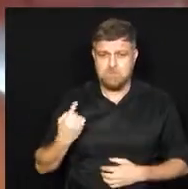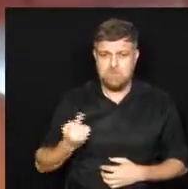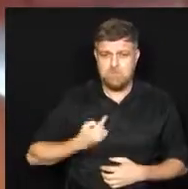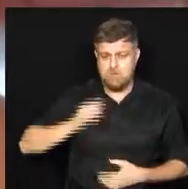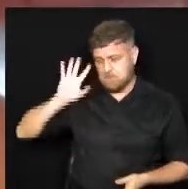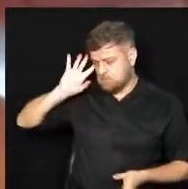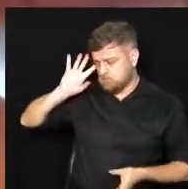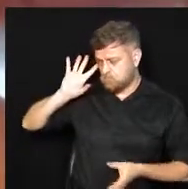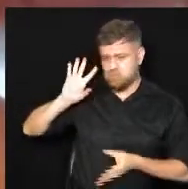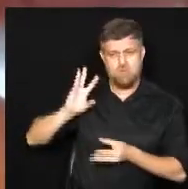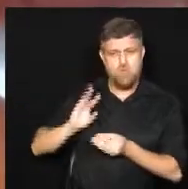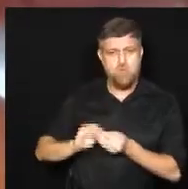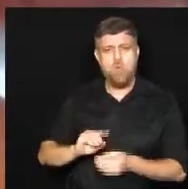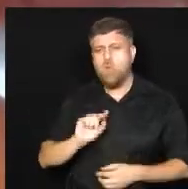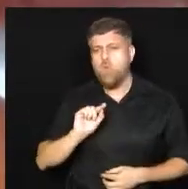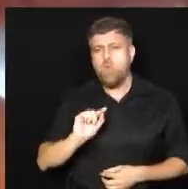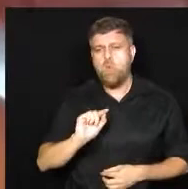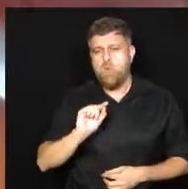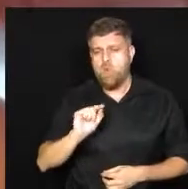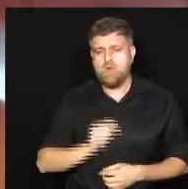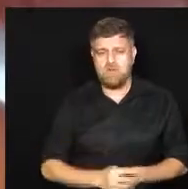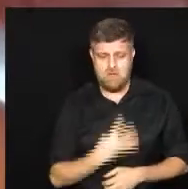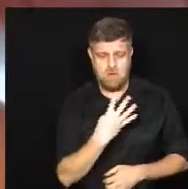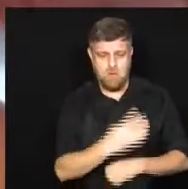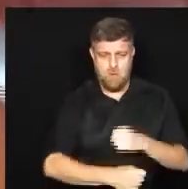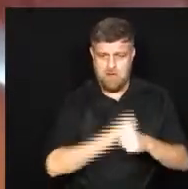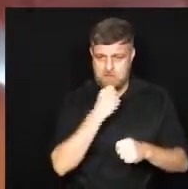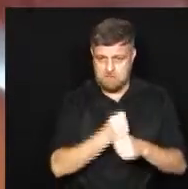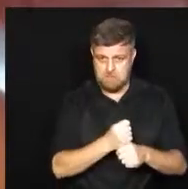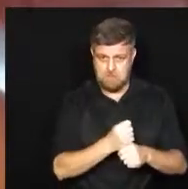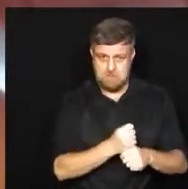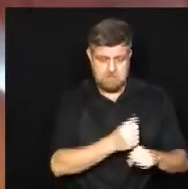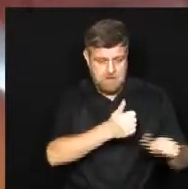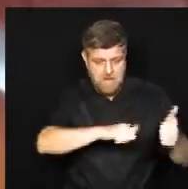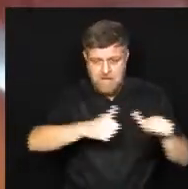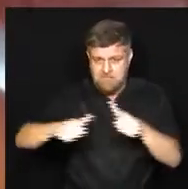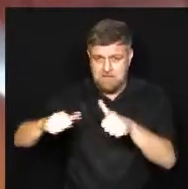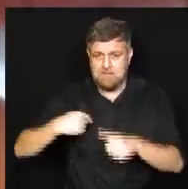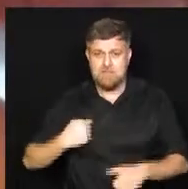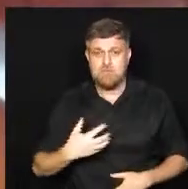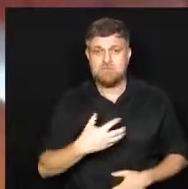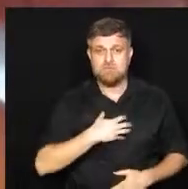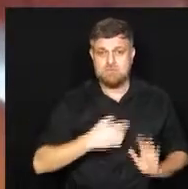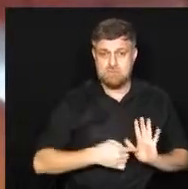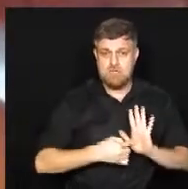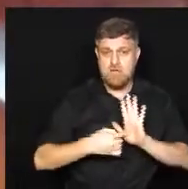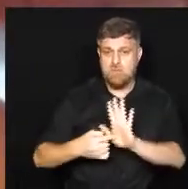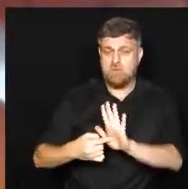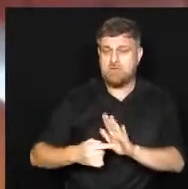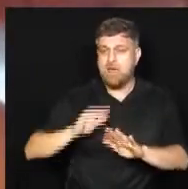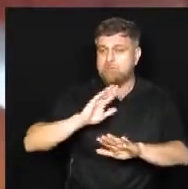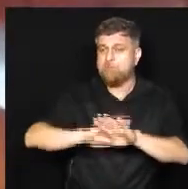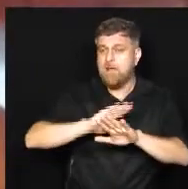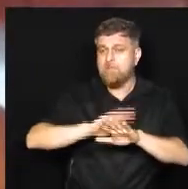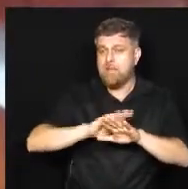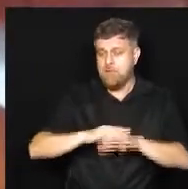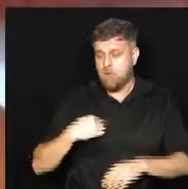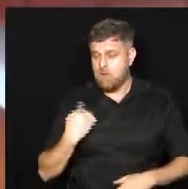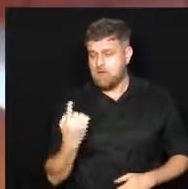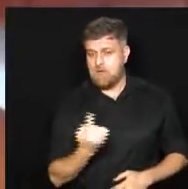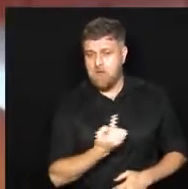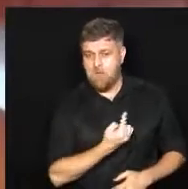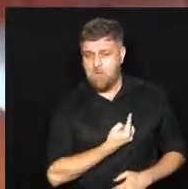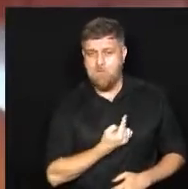breve balanço do que foi esses 2 biênios, como uma forma de prestar contas mesmo do trabalho da Comissão da Mulher